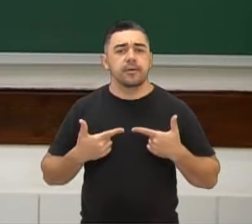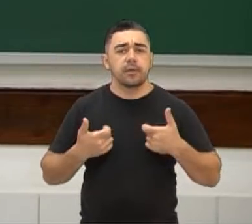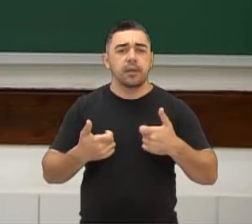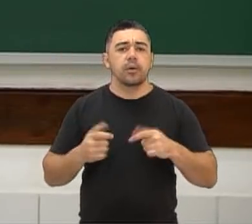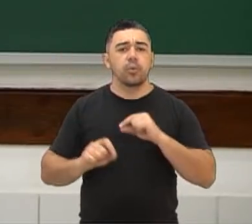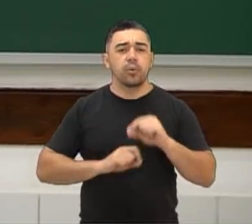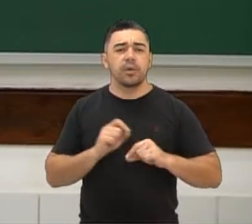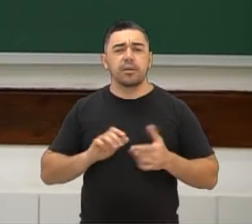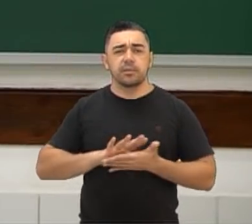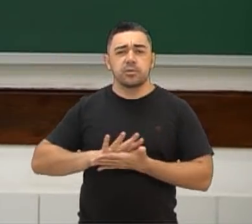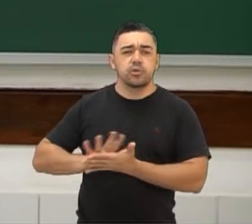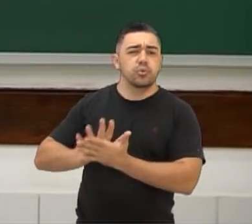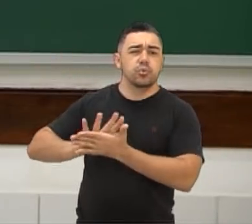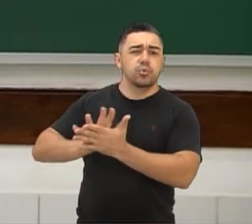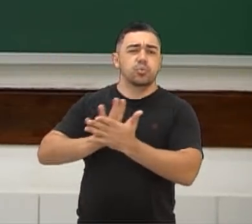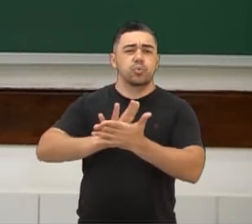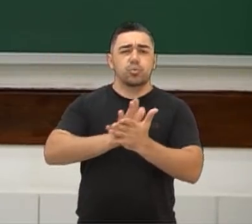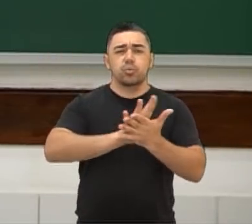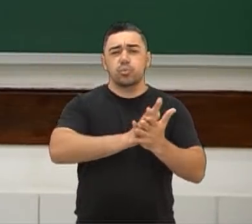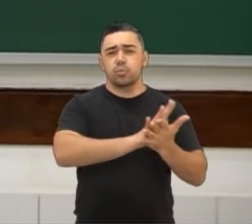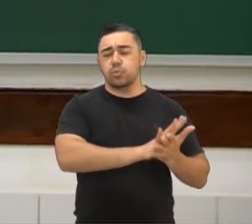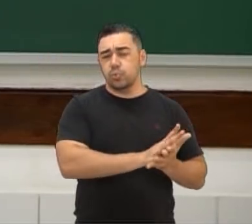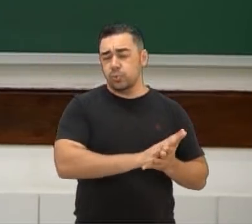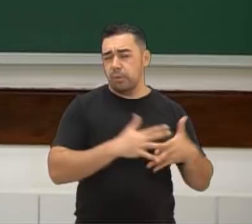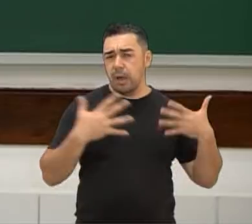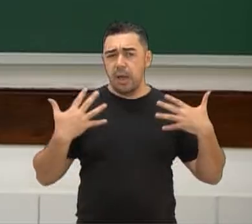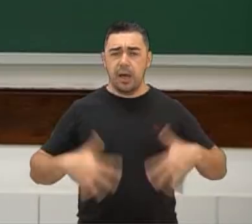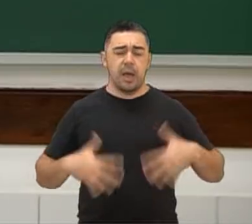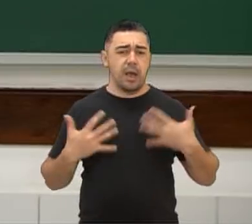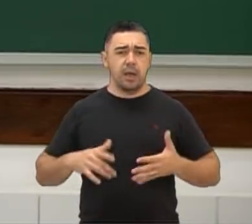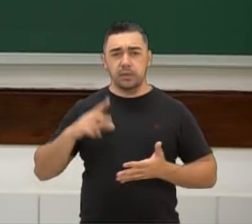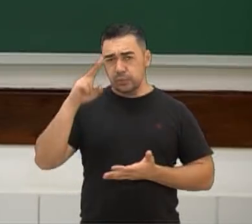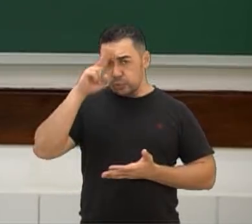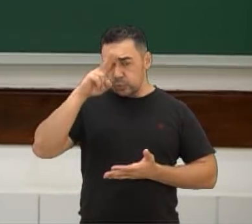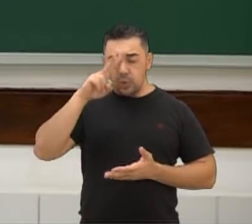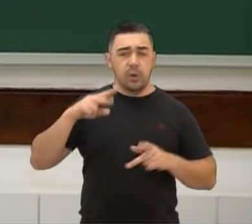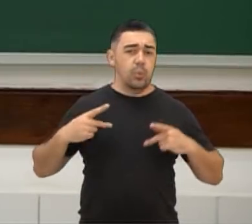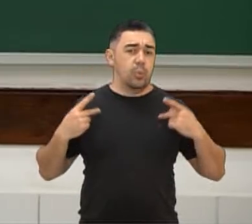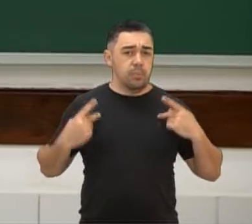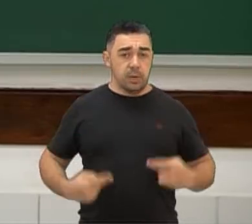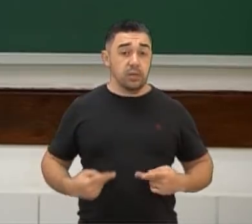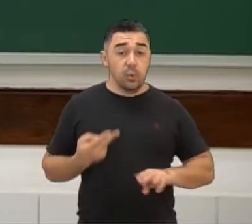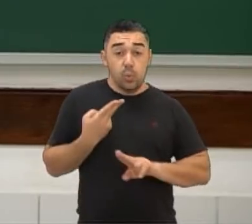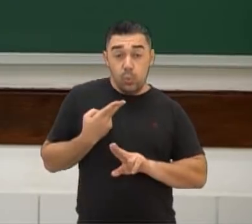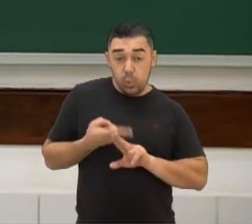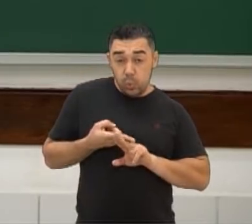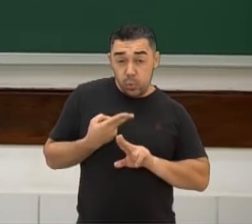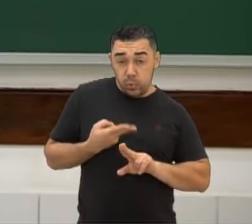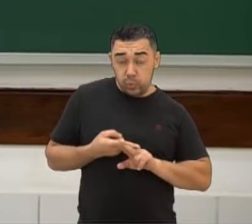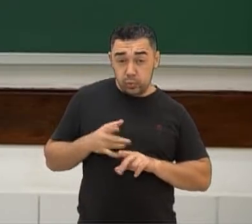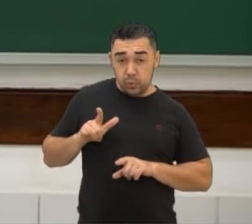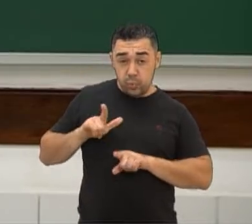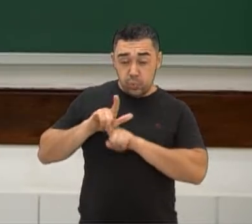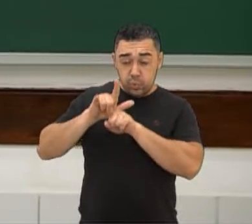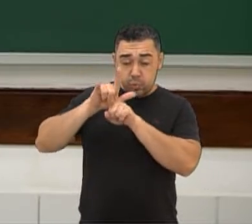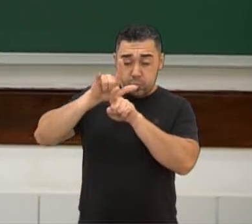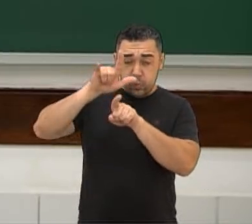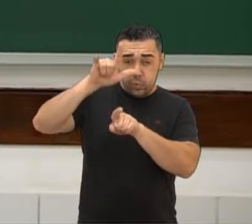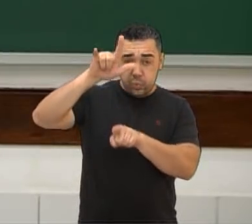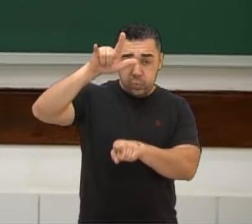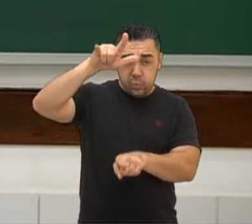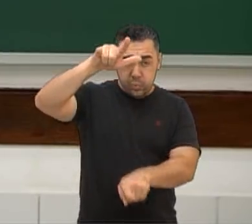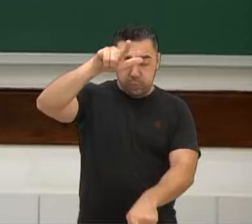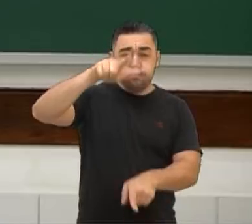uma destruição sem precedentes na história da humanidade. O uso das bombas atômicas, uma